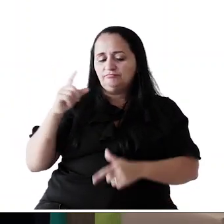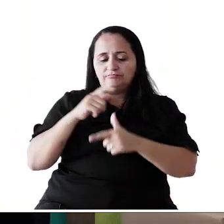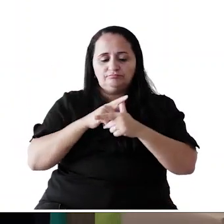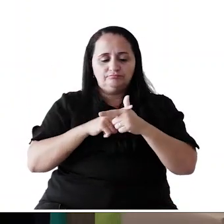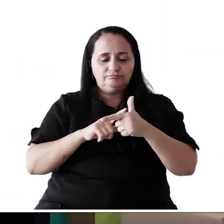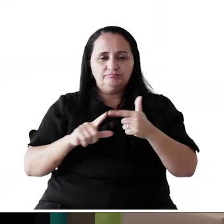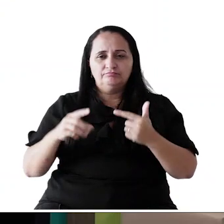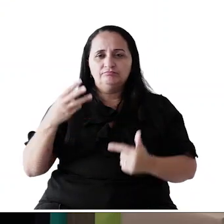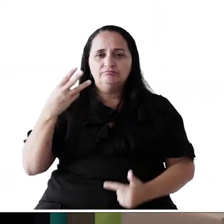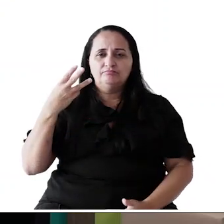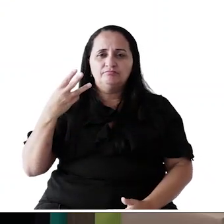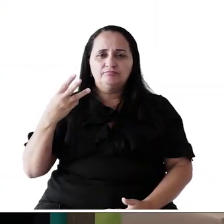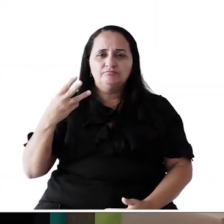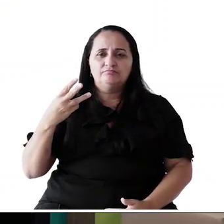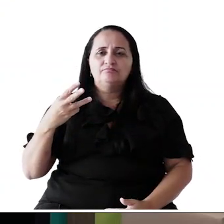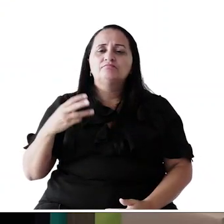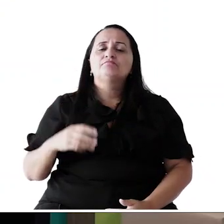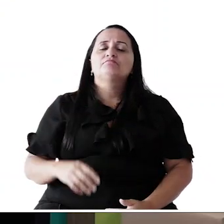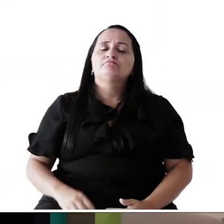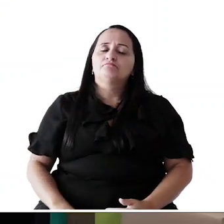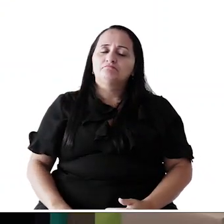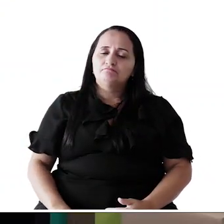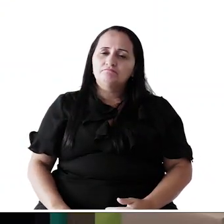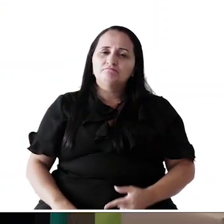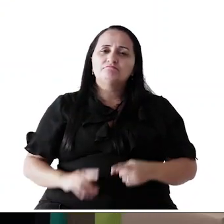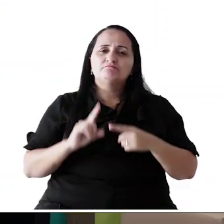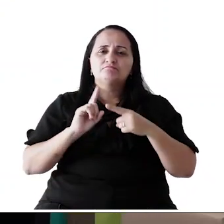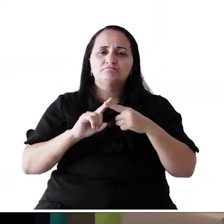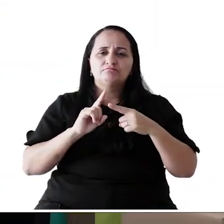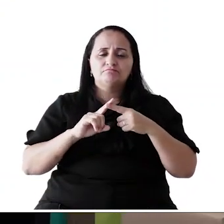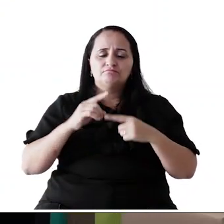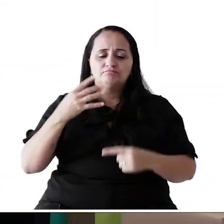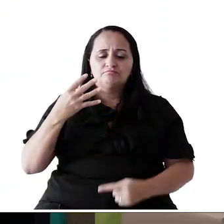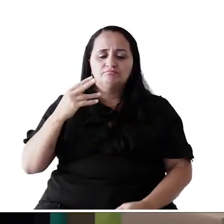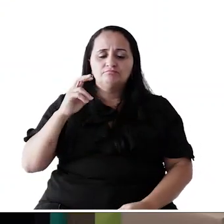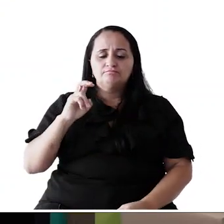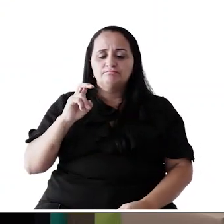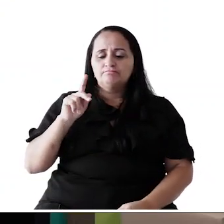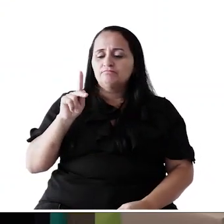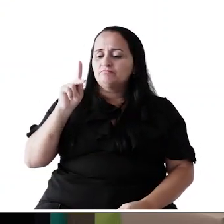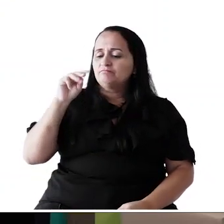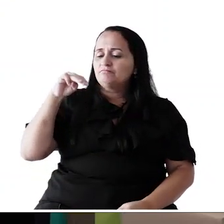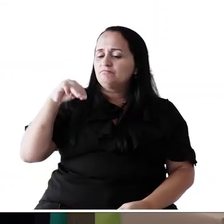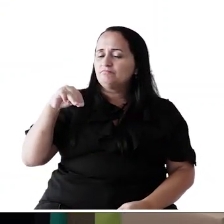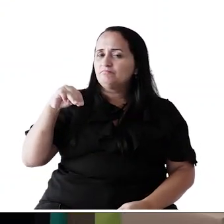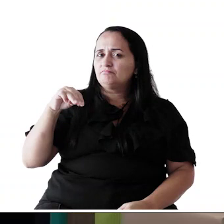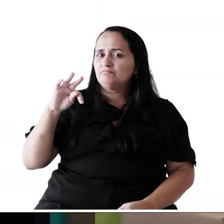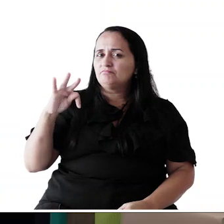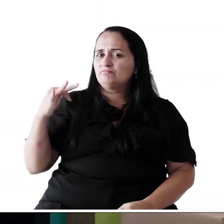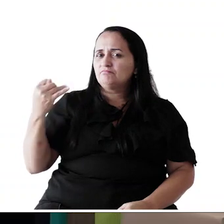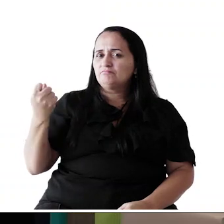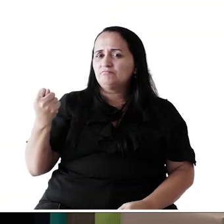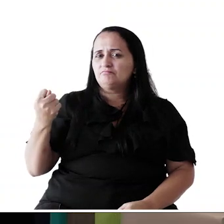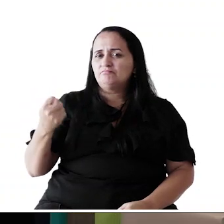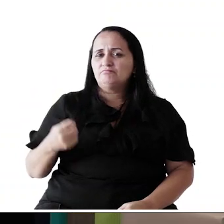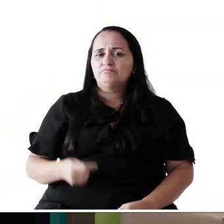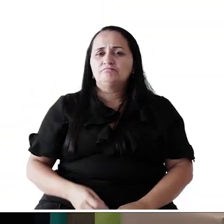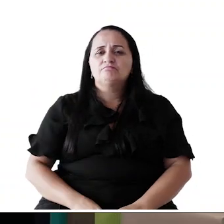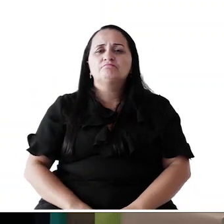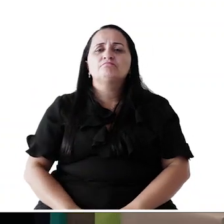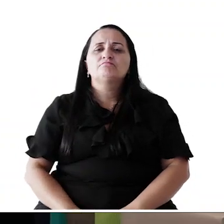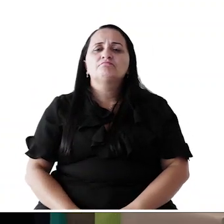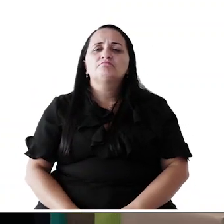3. Sim, porque eu tenho 45 quilômetros, que é o meu total, dividido em 3 partes. Vamos